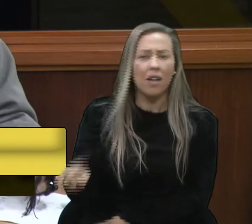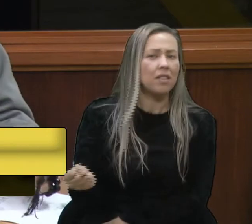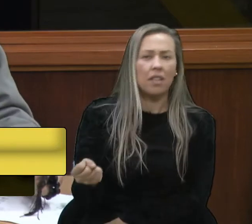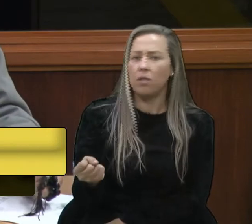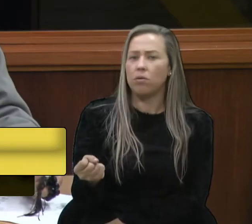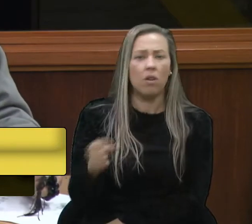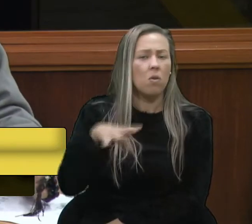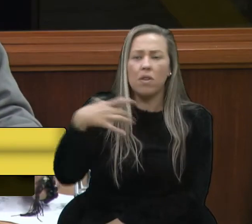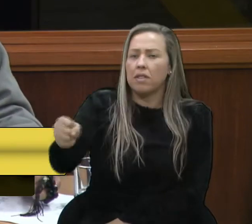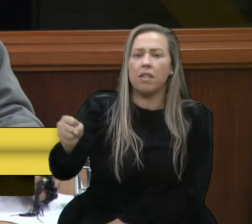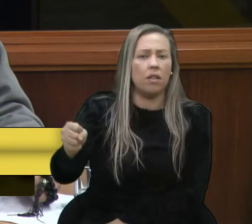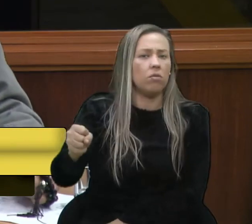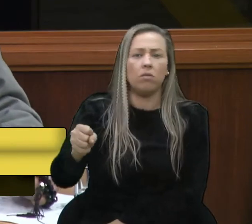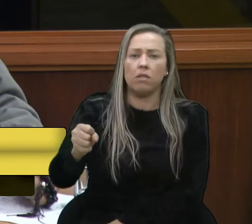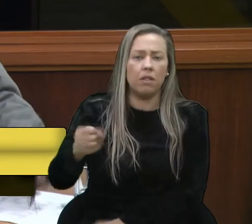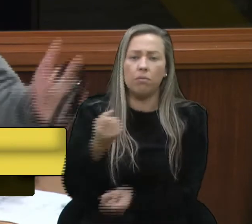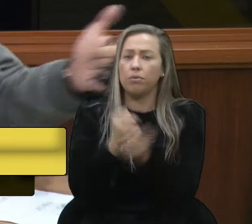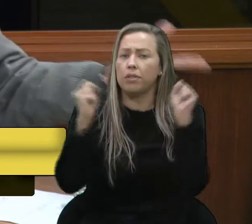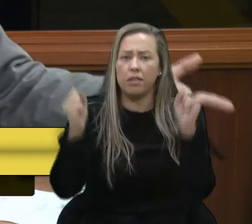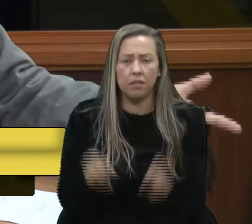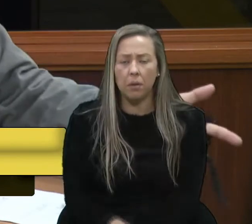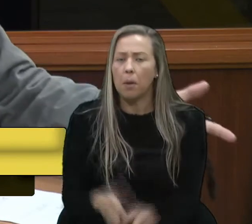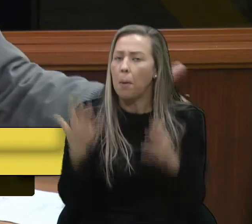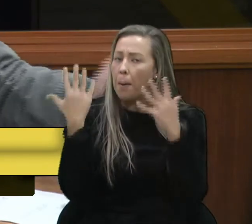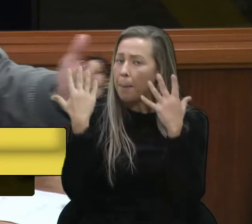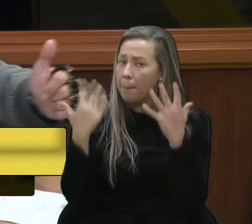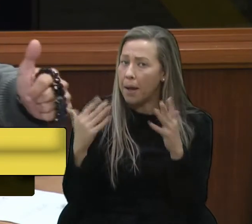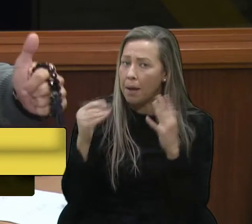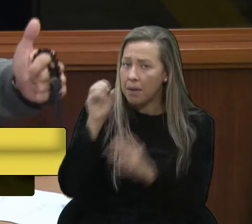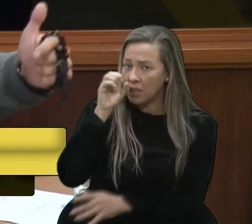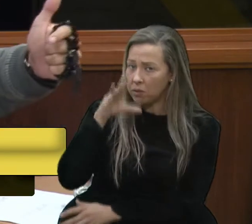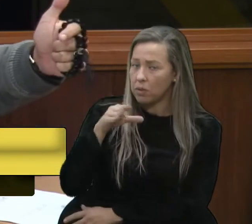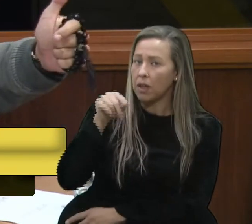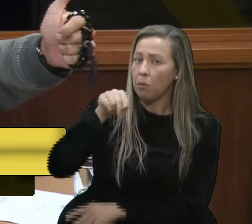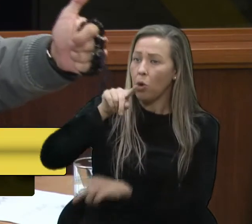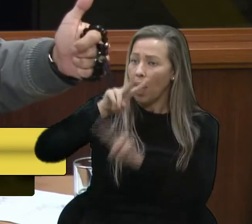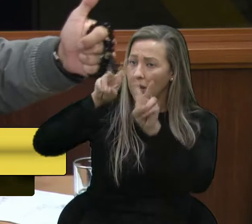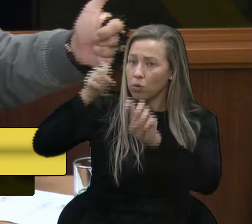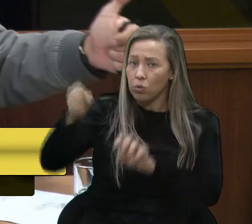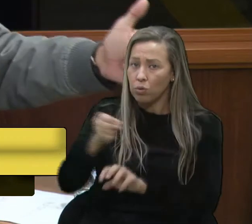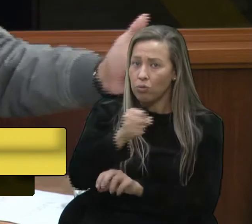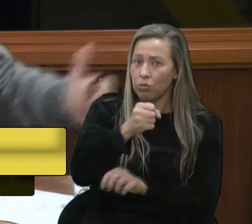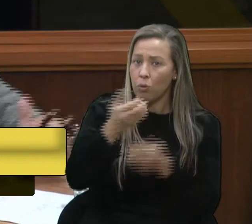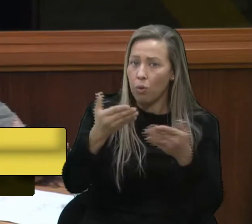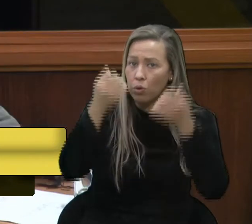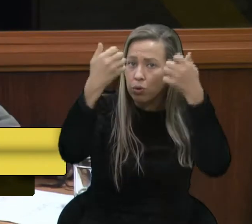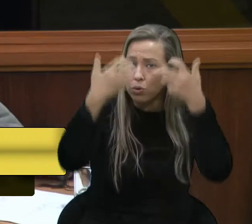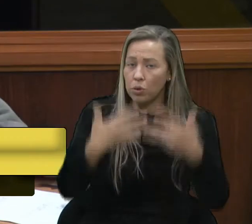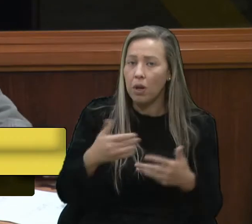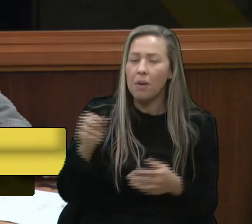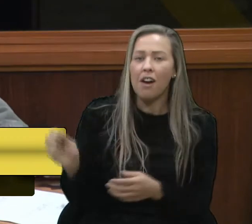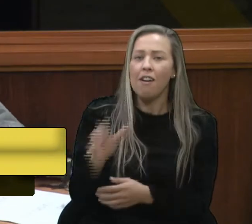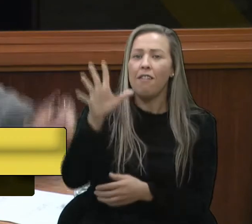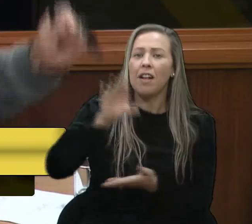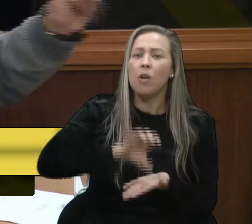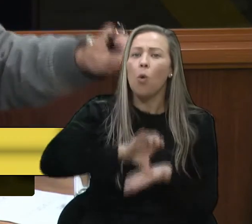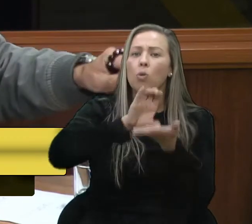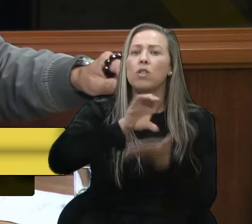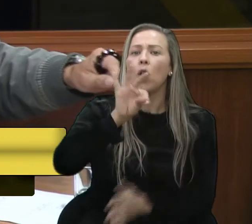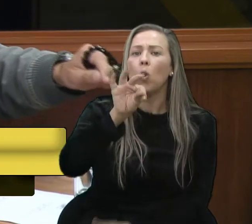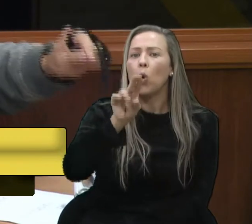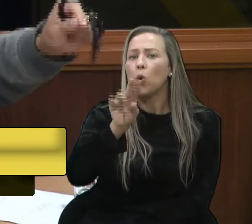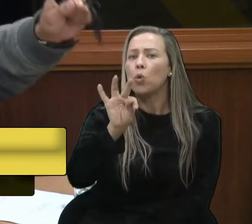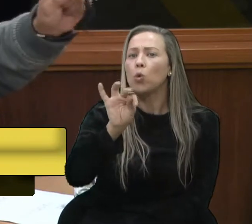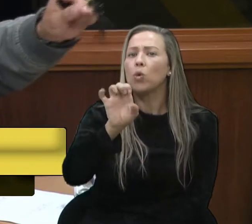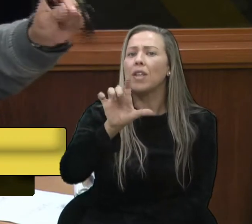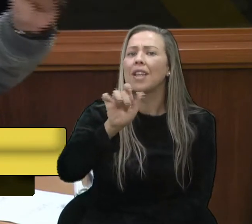de situações. Então, parabéns por esse tema. Acho que a gente tem que valorizar bastante o Conselho Tutelar, né, que seja eficientes,